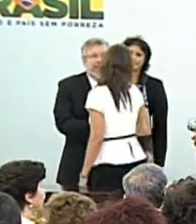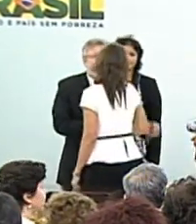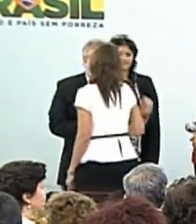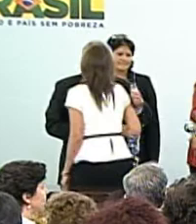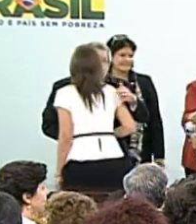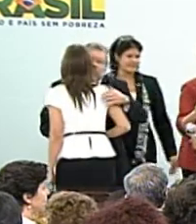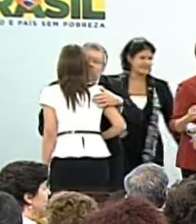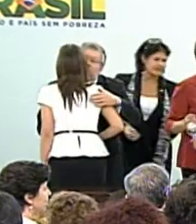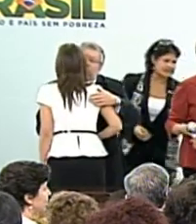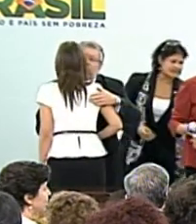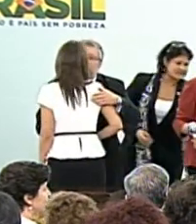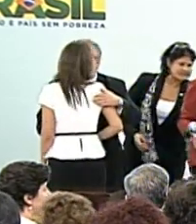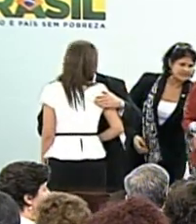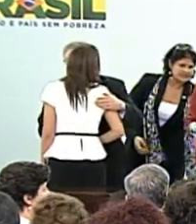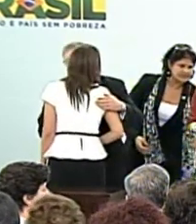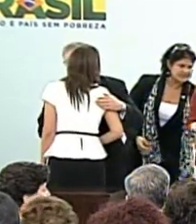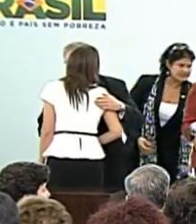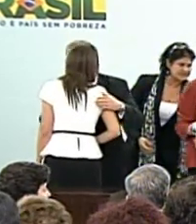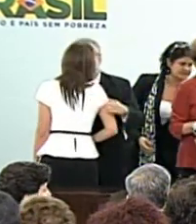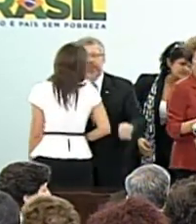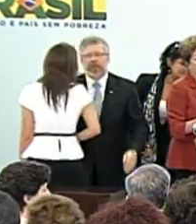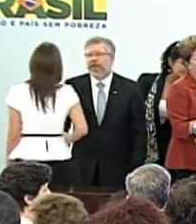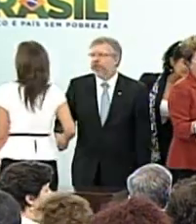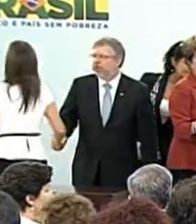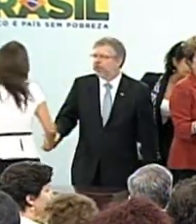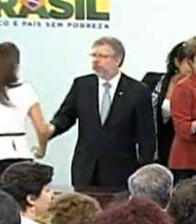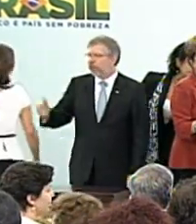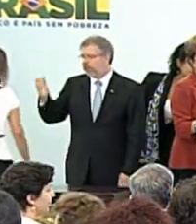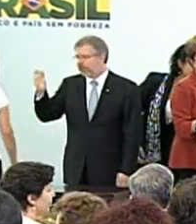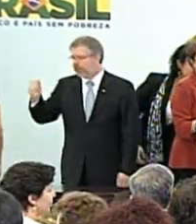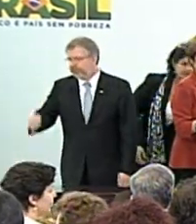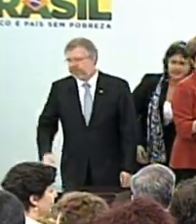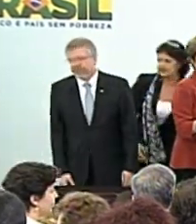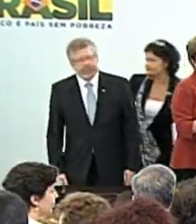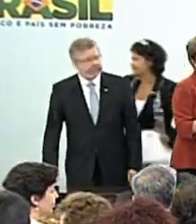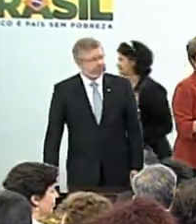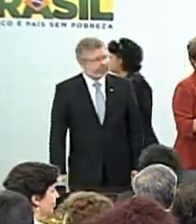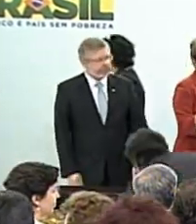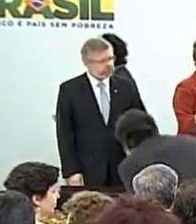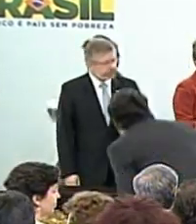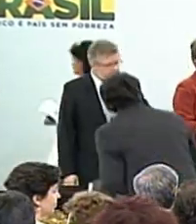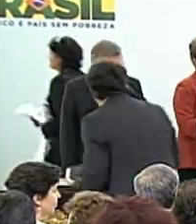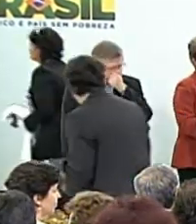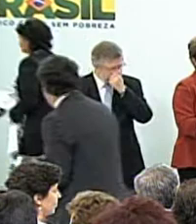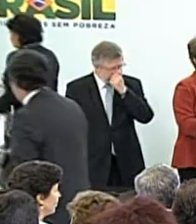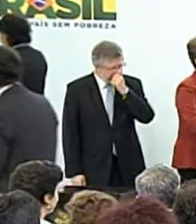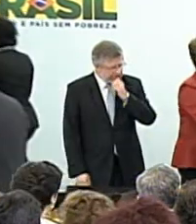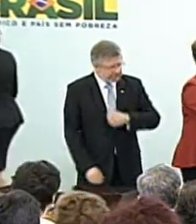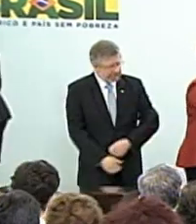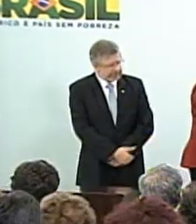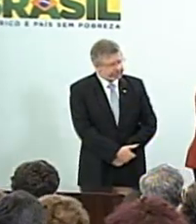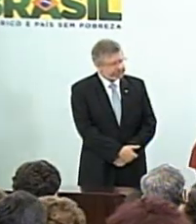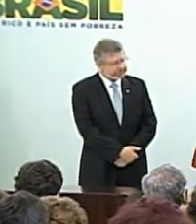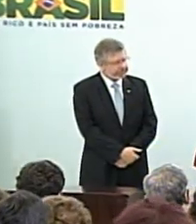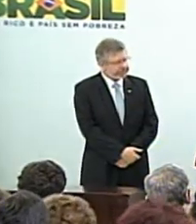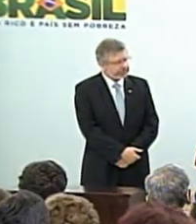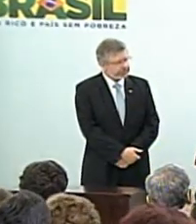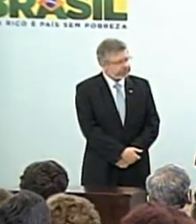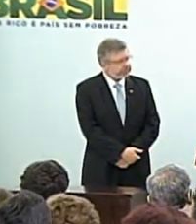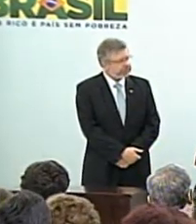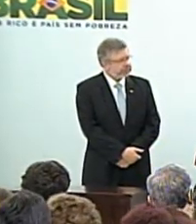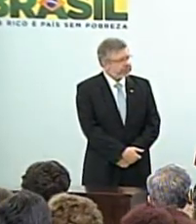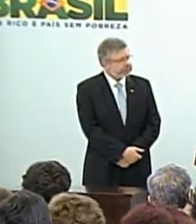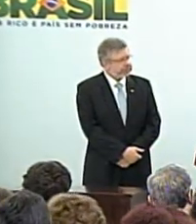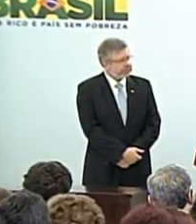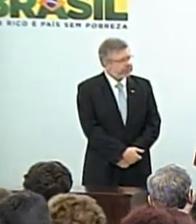outras políticas a participação da comunidade existência de parcerias e manutenção da